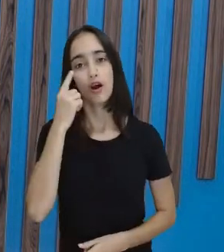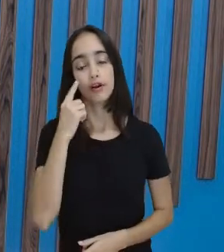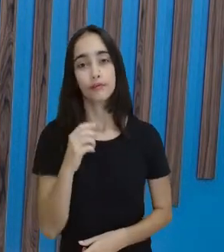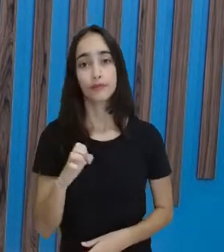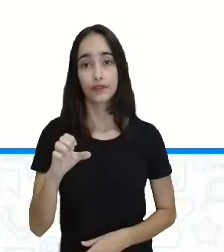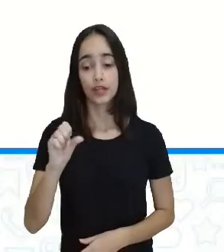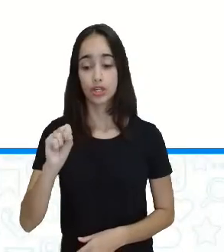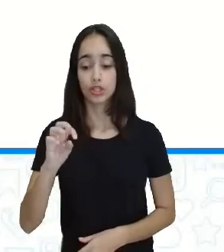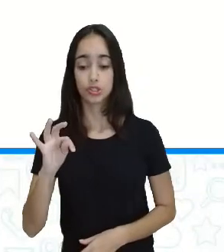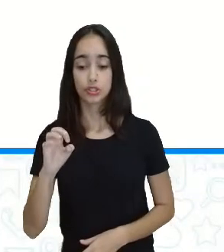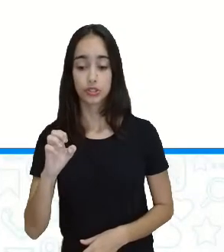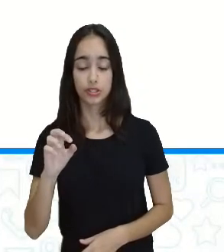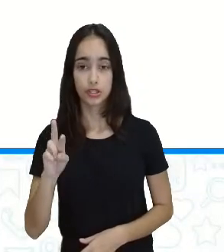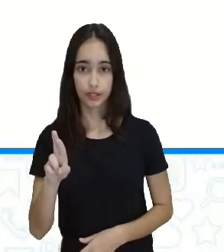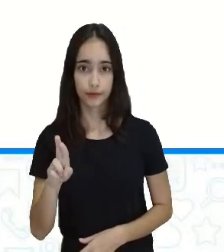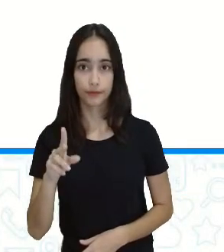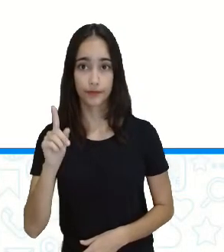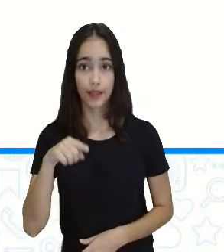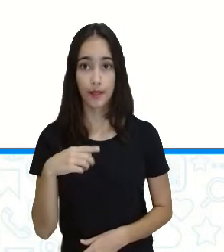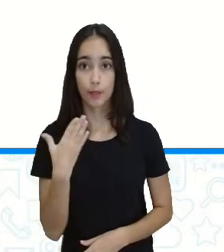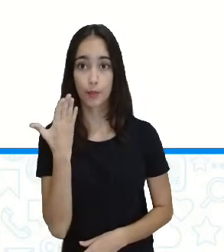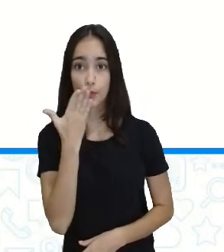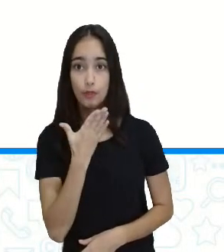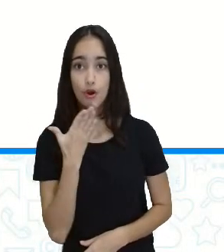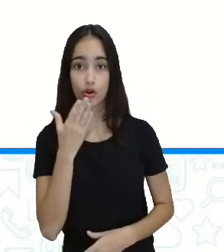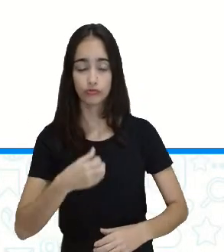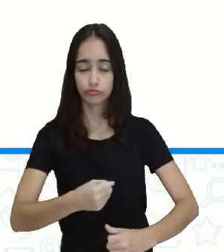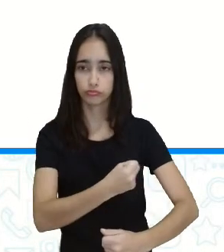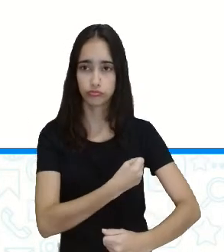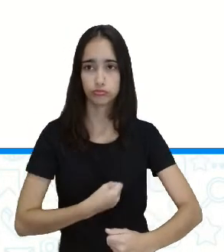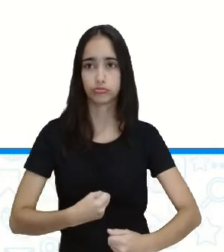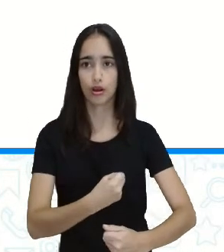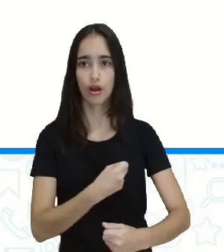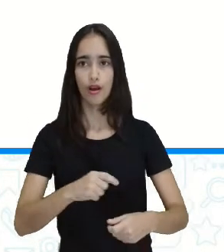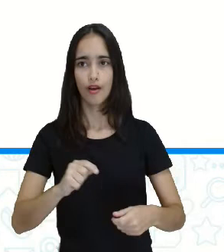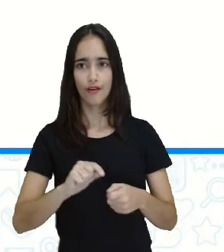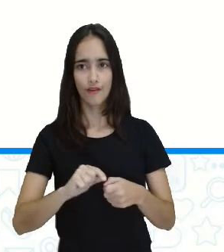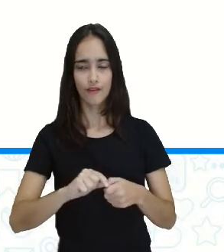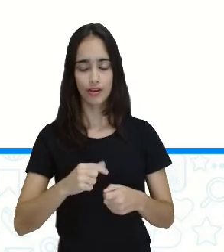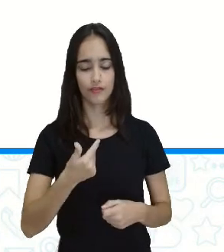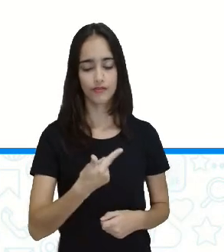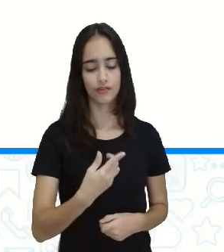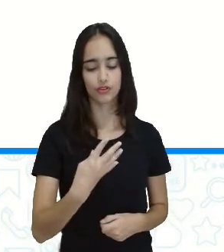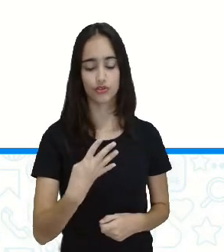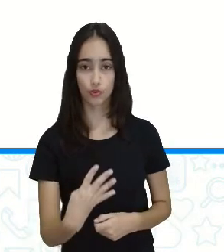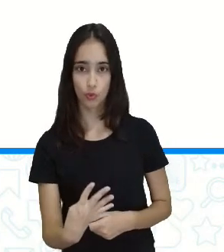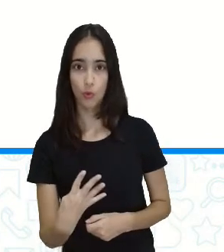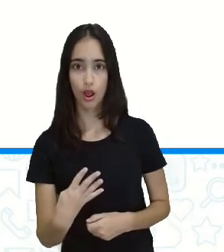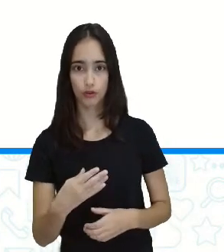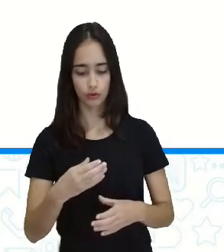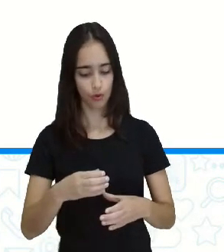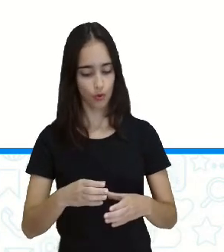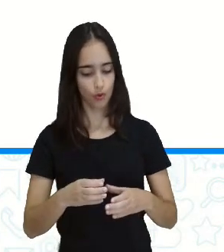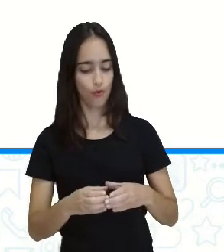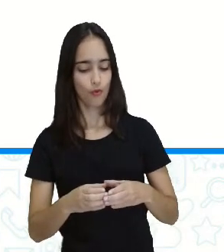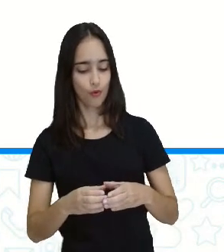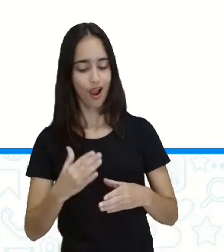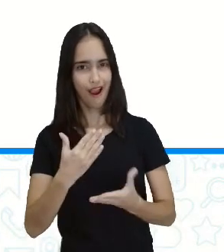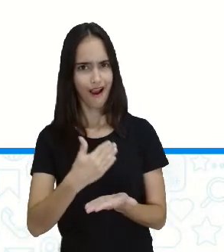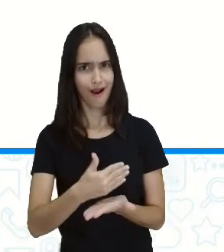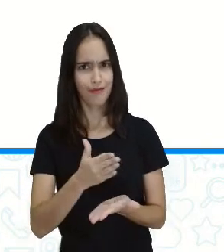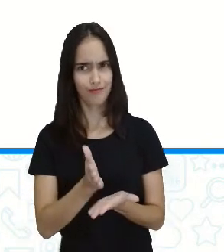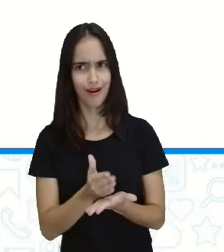doceira. Ela fez 24 cupcakes e quer embalar em caixas